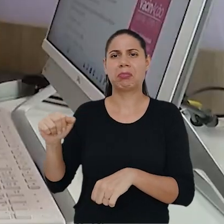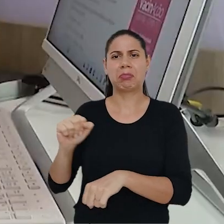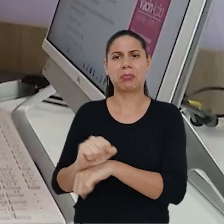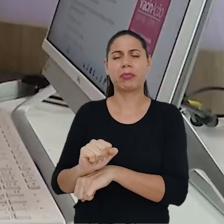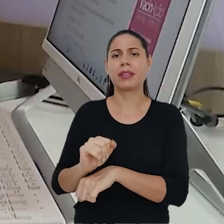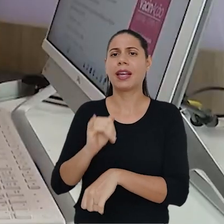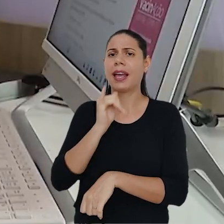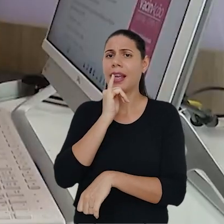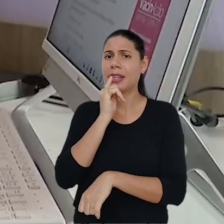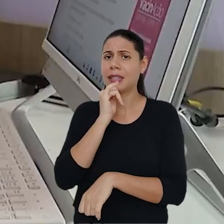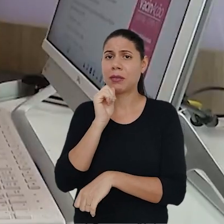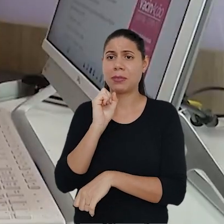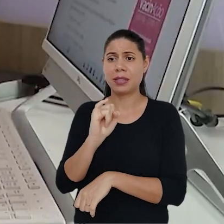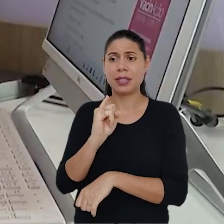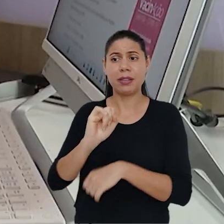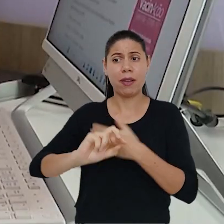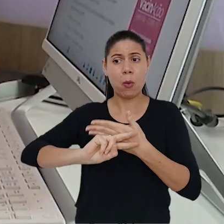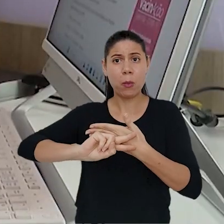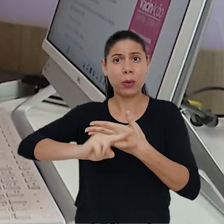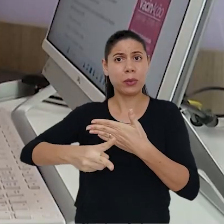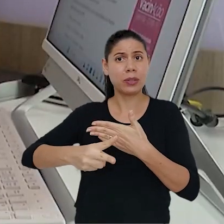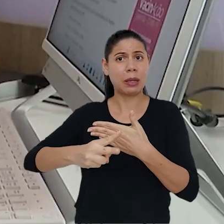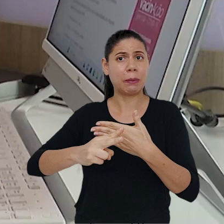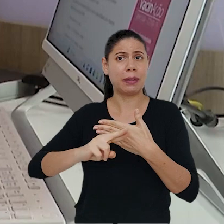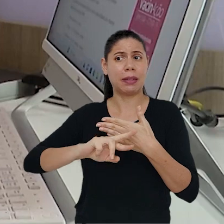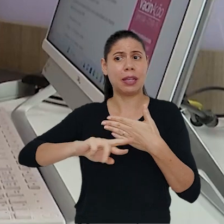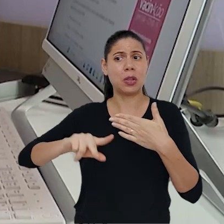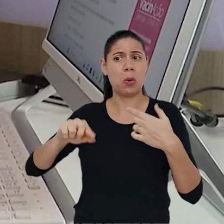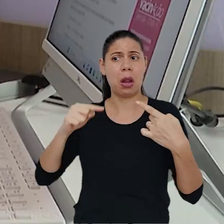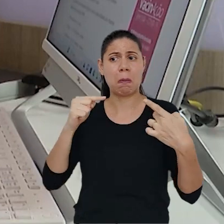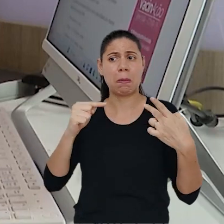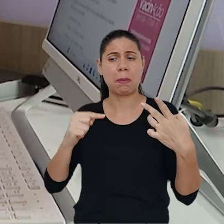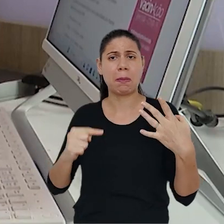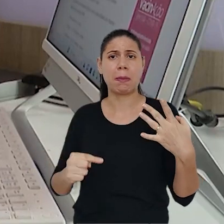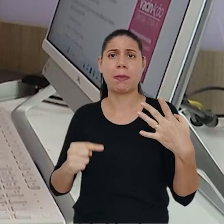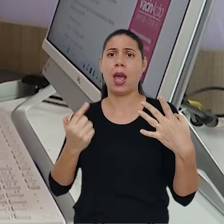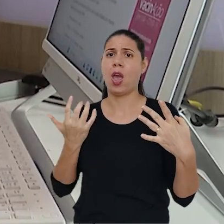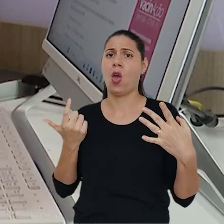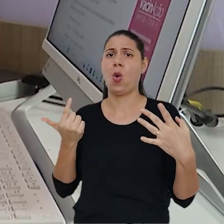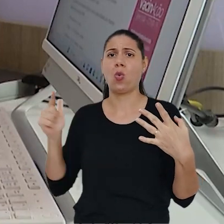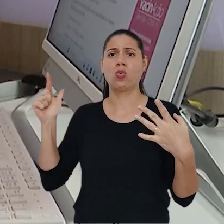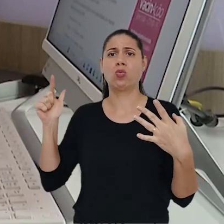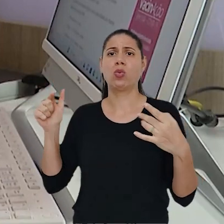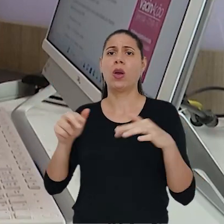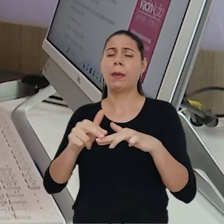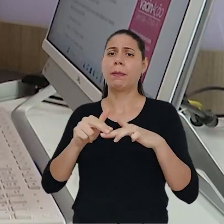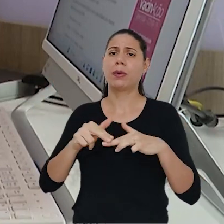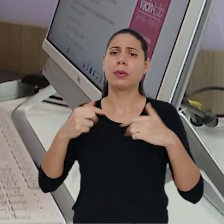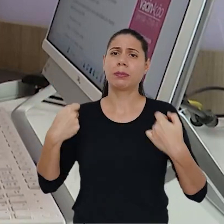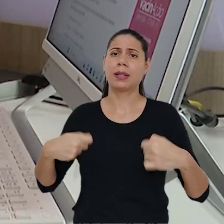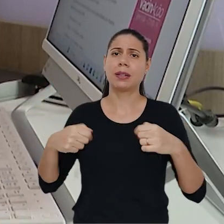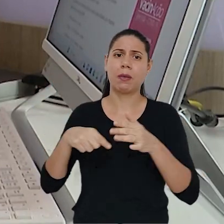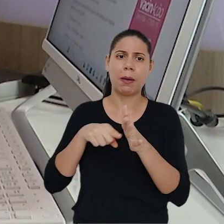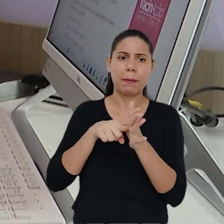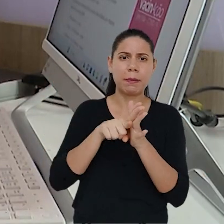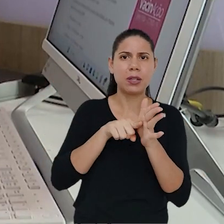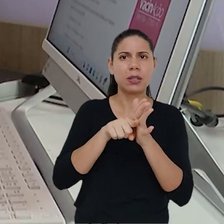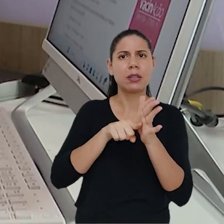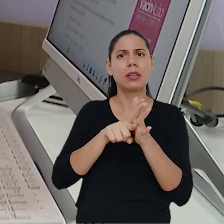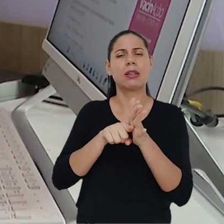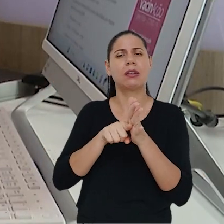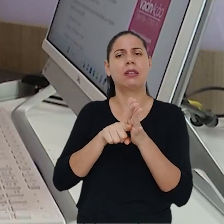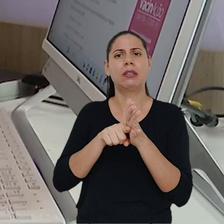com uma vacina que está fora do esperado é considerado um evento adverso. E aí vai ter uma pesquisa, vai ter uma